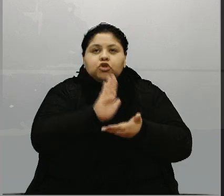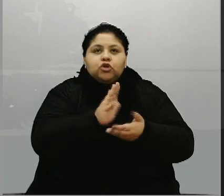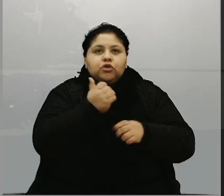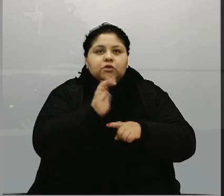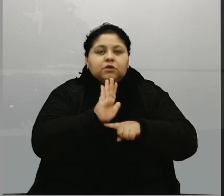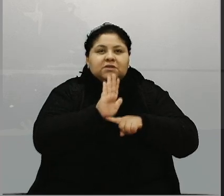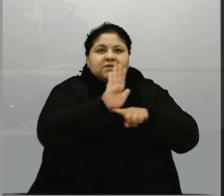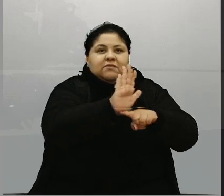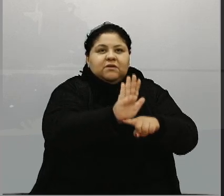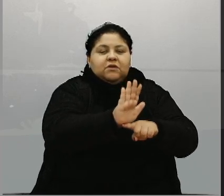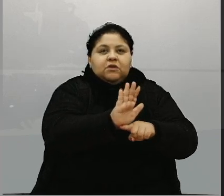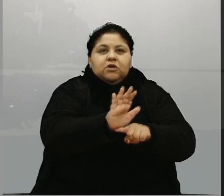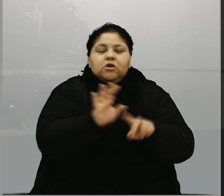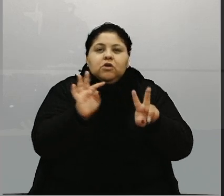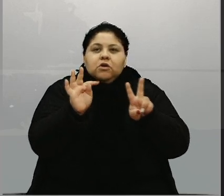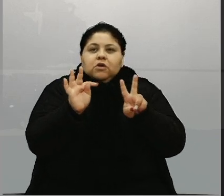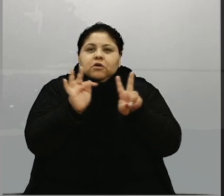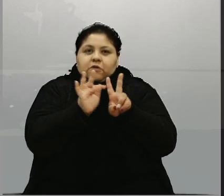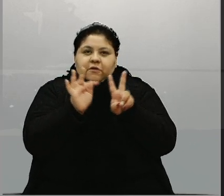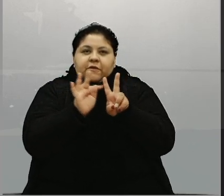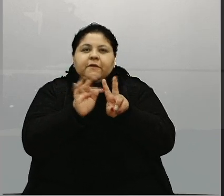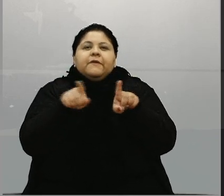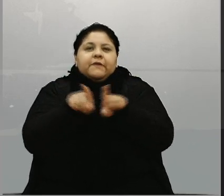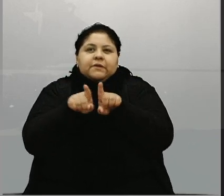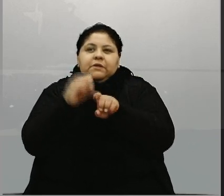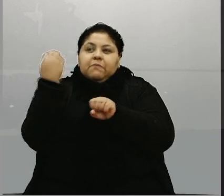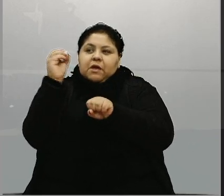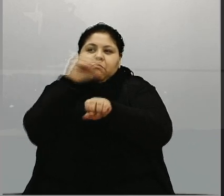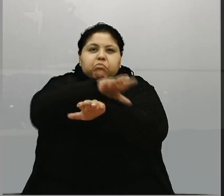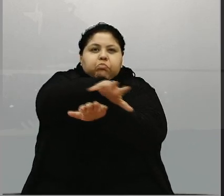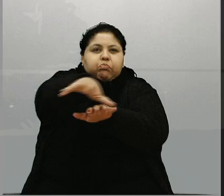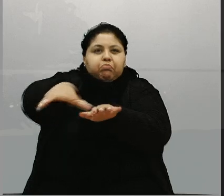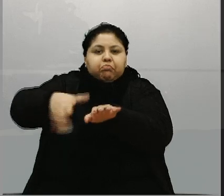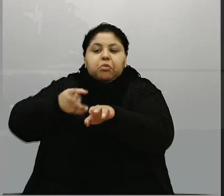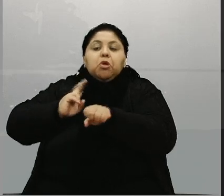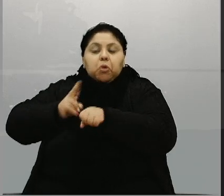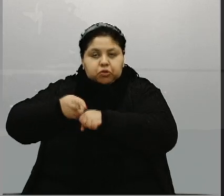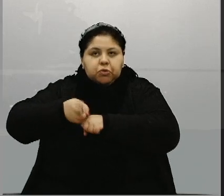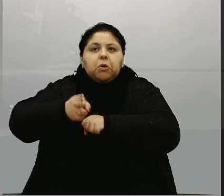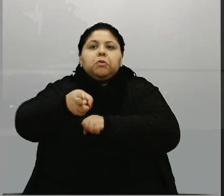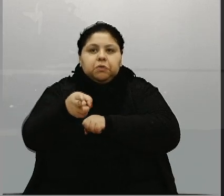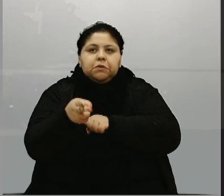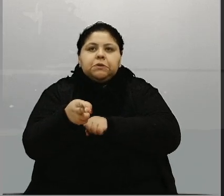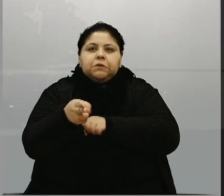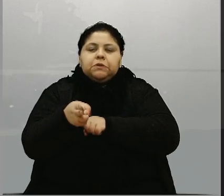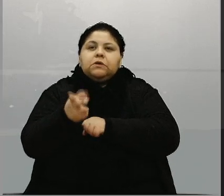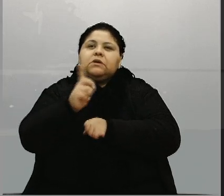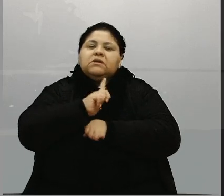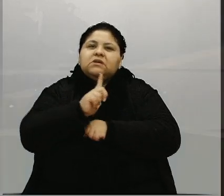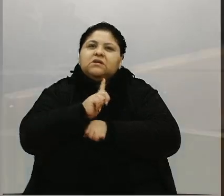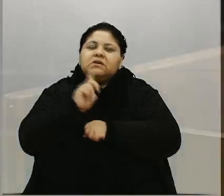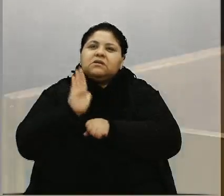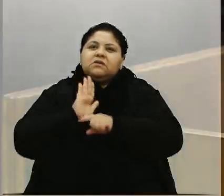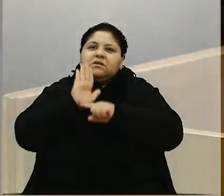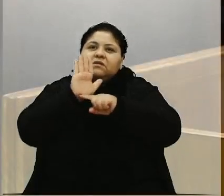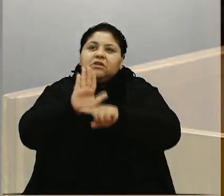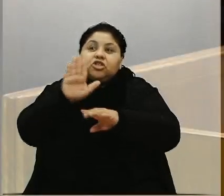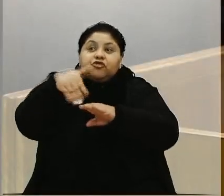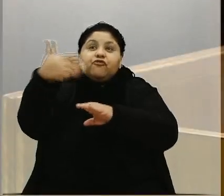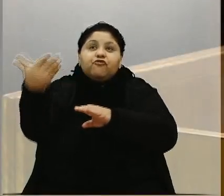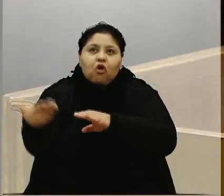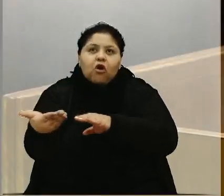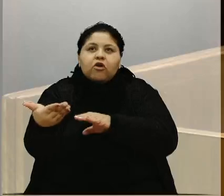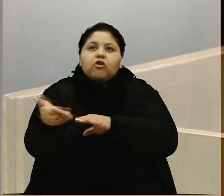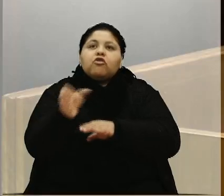do Taquari, nós auxiliamos também a Grande Porto Alegre e já continuamos ainda auxiliando, né? Nós tivemos ajuda até do exterior, porque